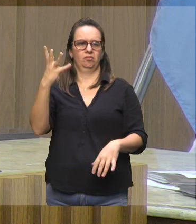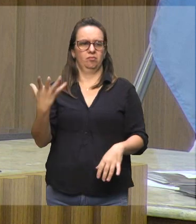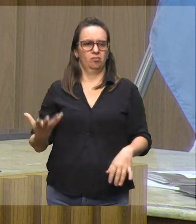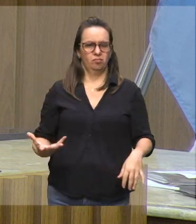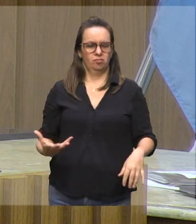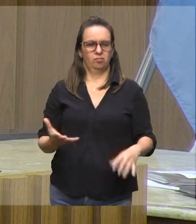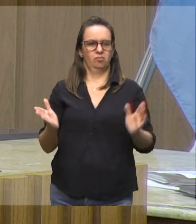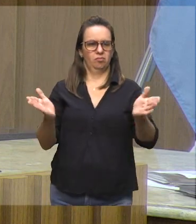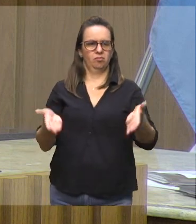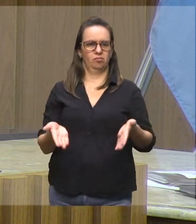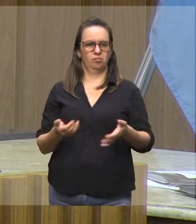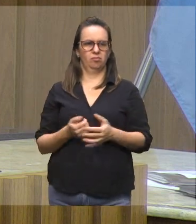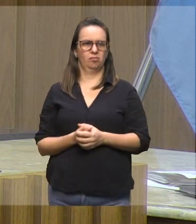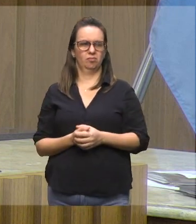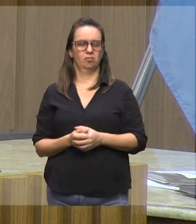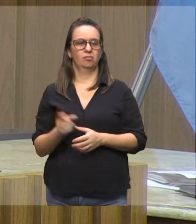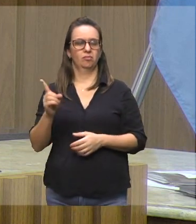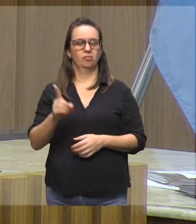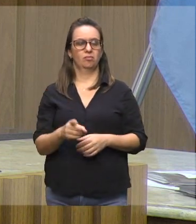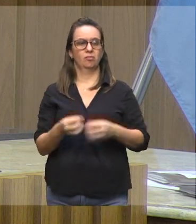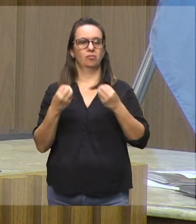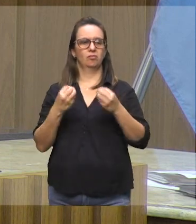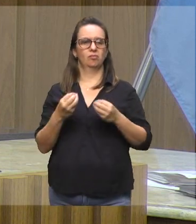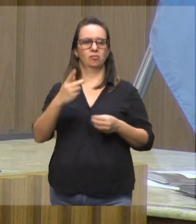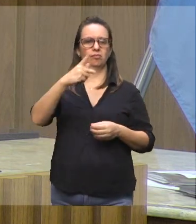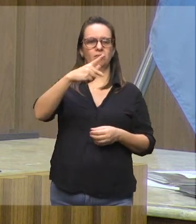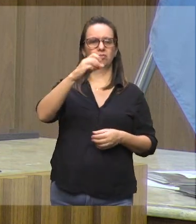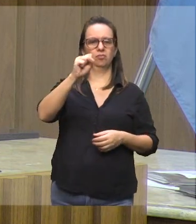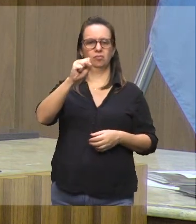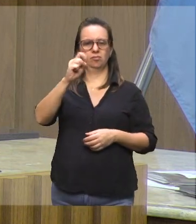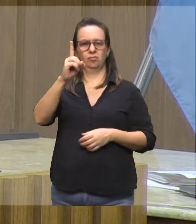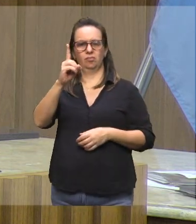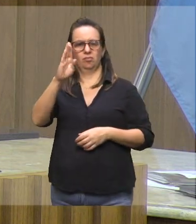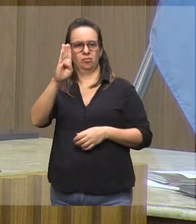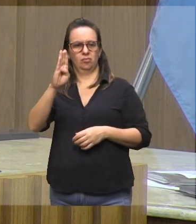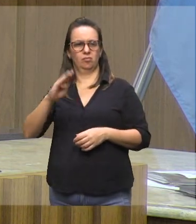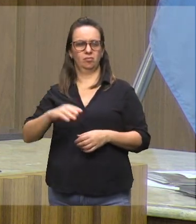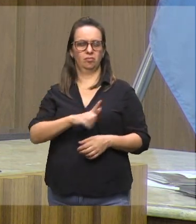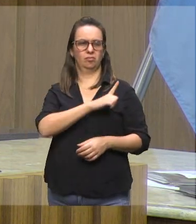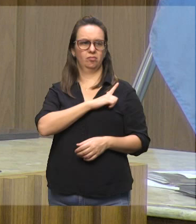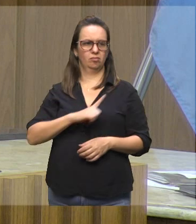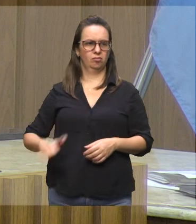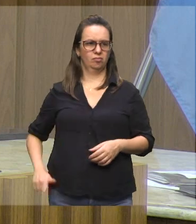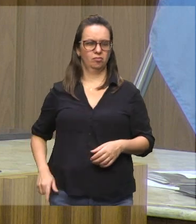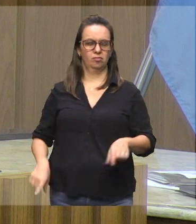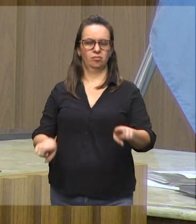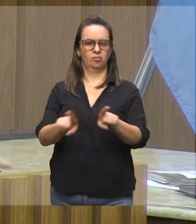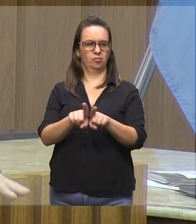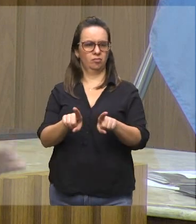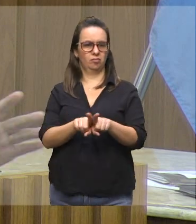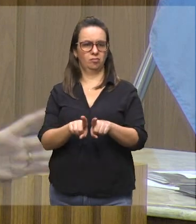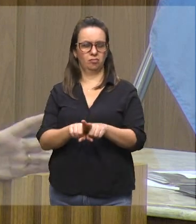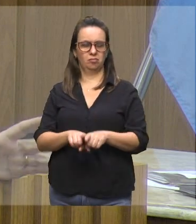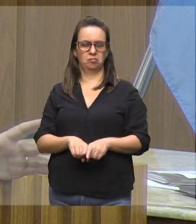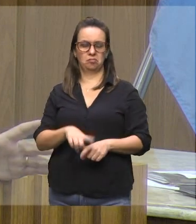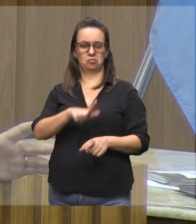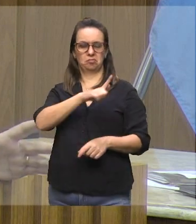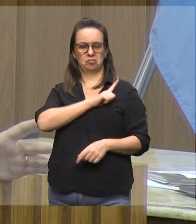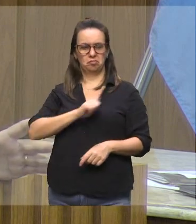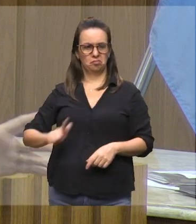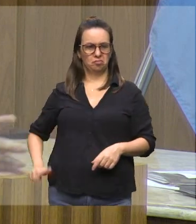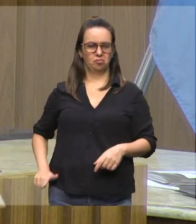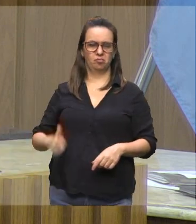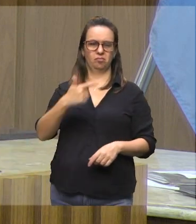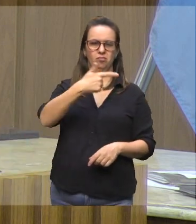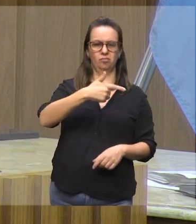modus operandi do PSDB governar. Foi assim com o Rodrigo Garcia, com o Dória, com o Covas, enfim. 28 anos em que